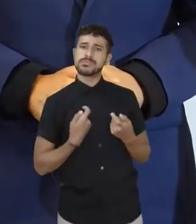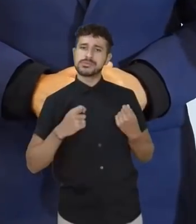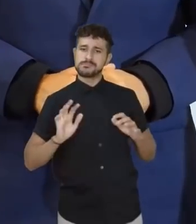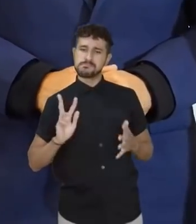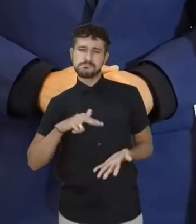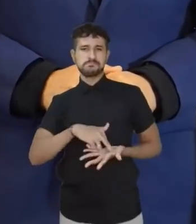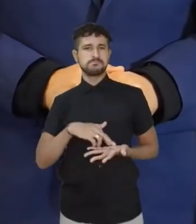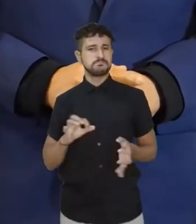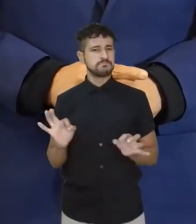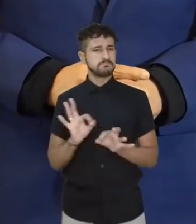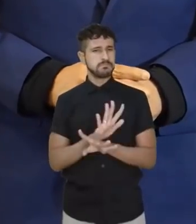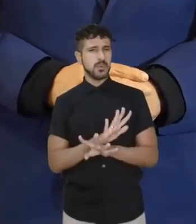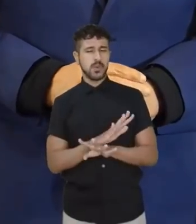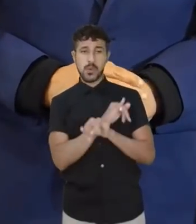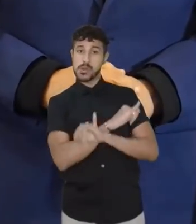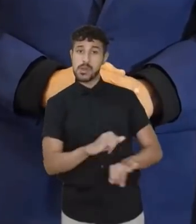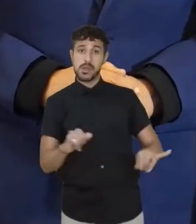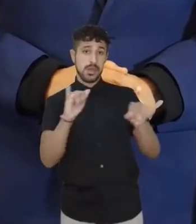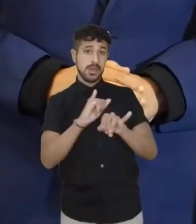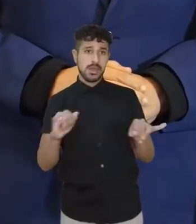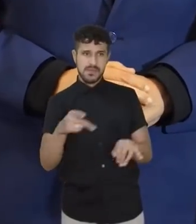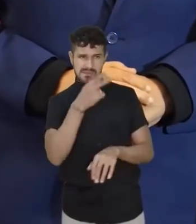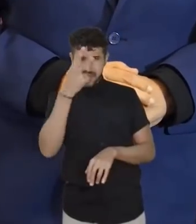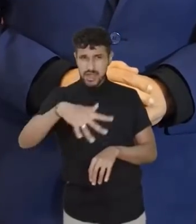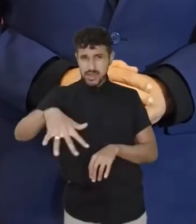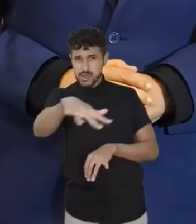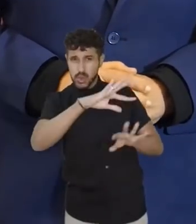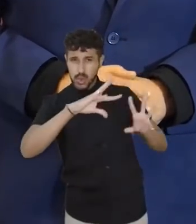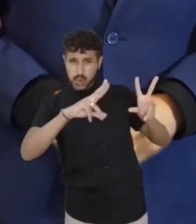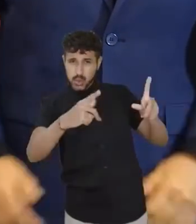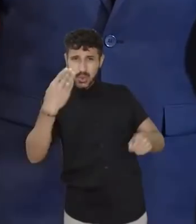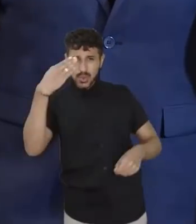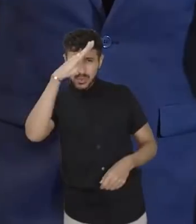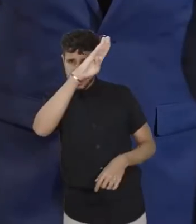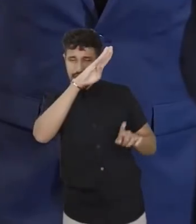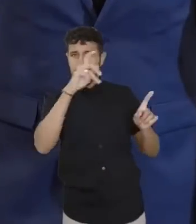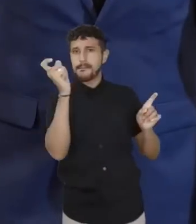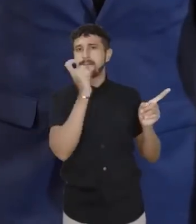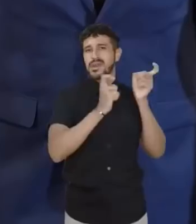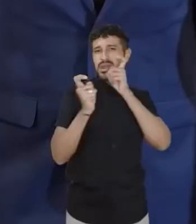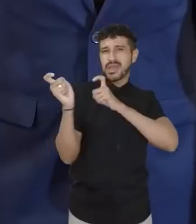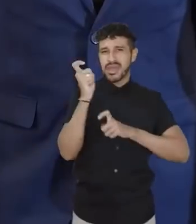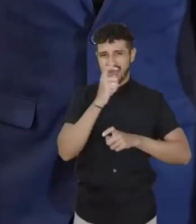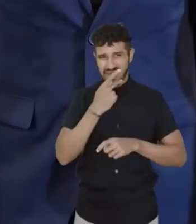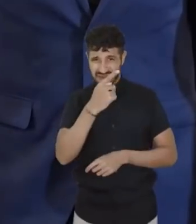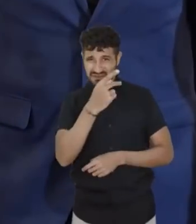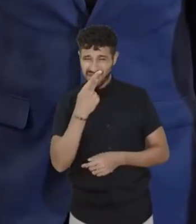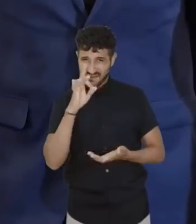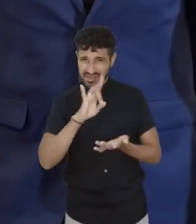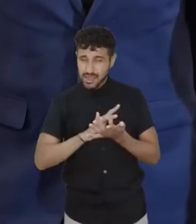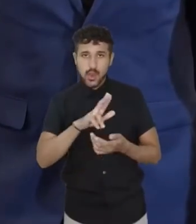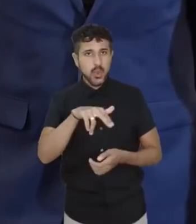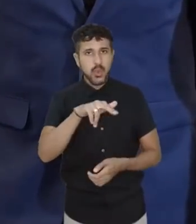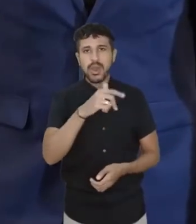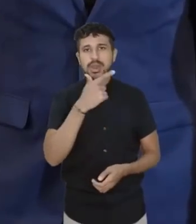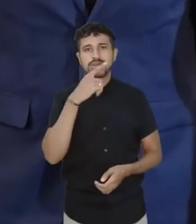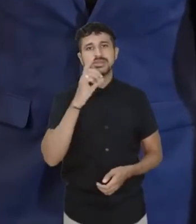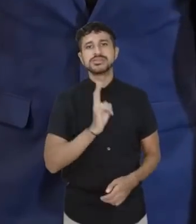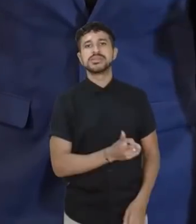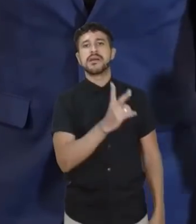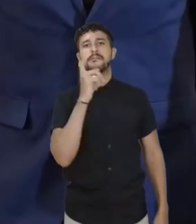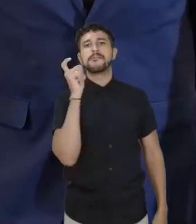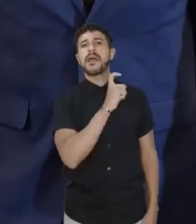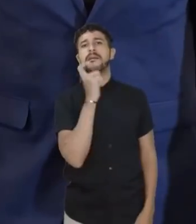E alertar a população que tudo que vem do Bolsonaro é mentira. Aliás, nada que ele fala é verdadeiro, sempre mentiroso. Então, isso tem que ficar claro e